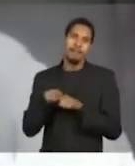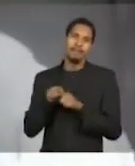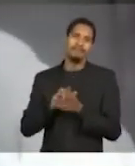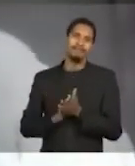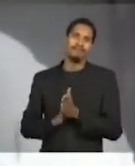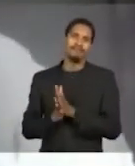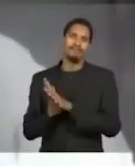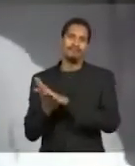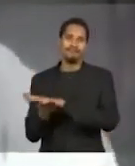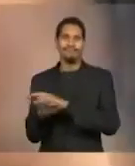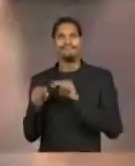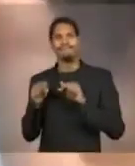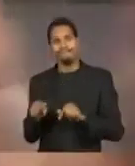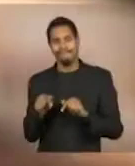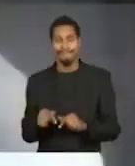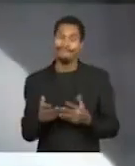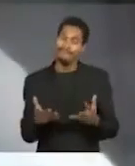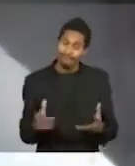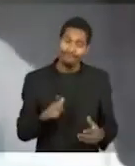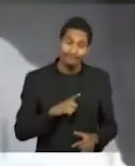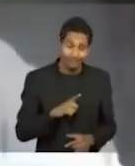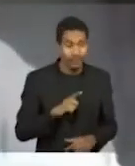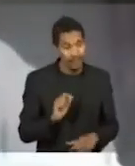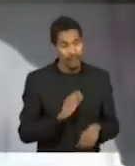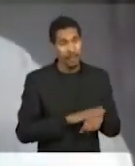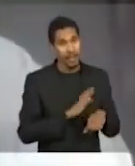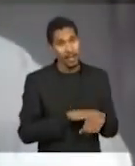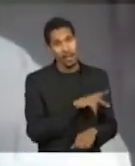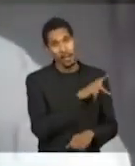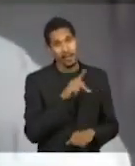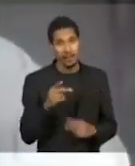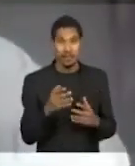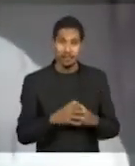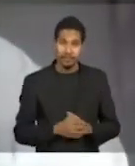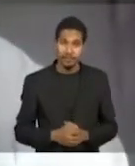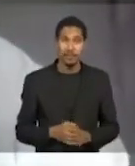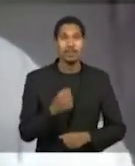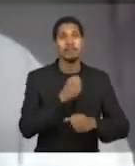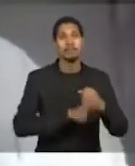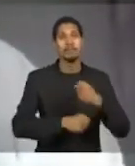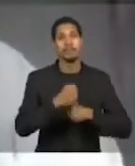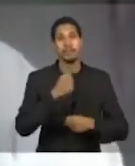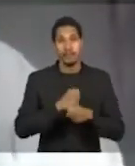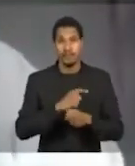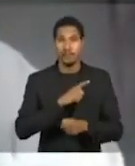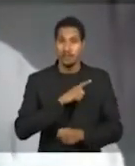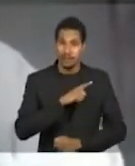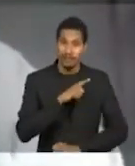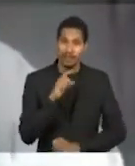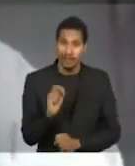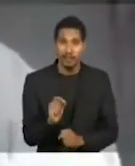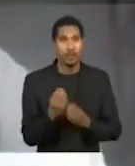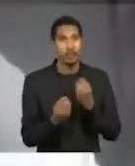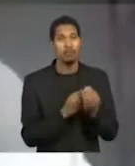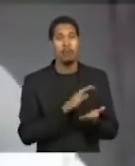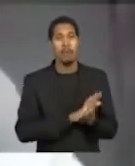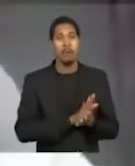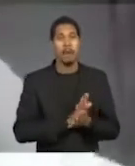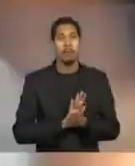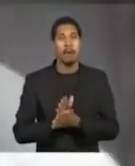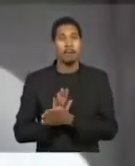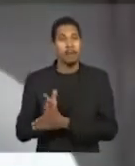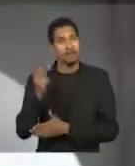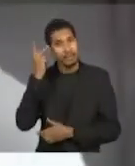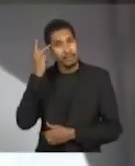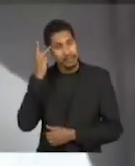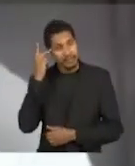ao meio ambiente no país pelo atual governo federal. Nós tivemos no ano passado um recorde de desmatamento de São Paulo